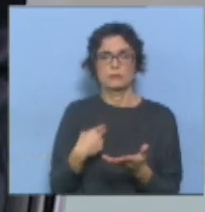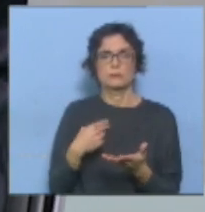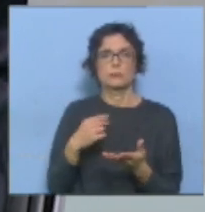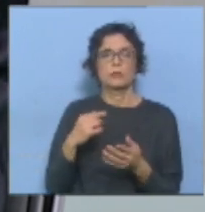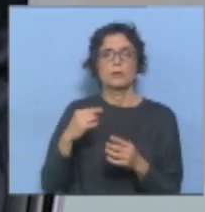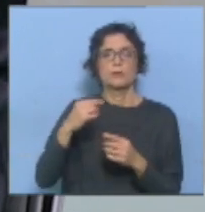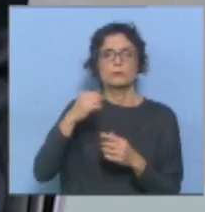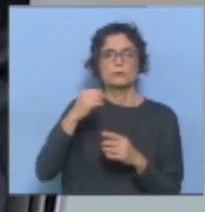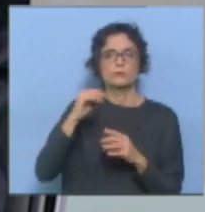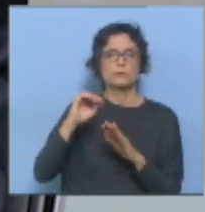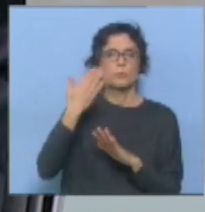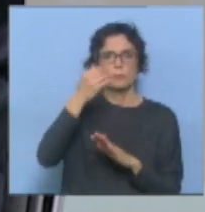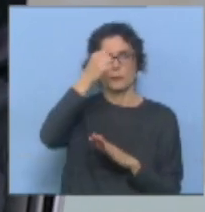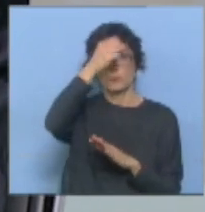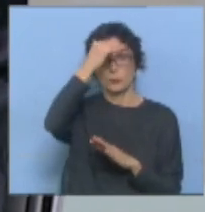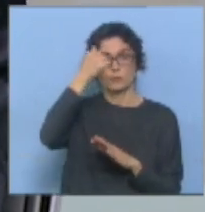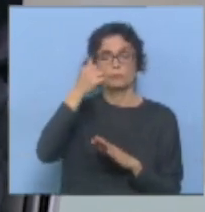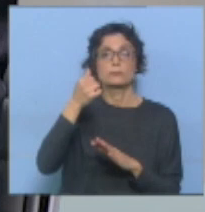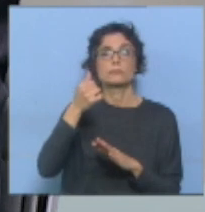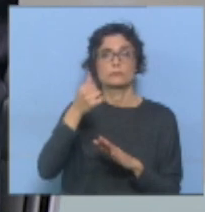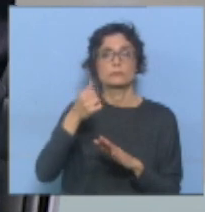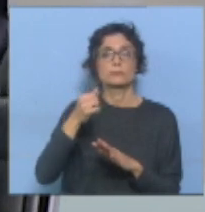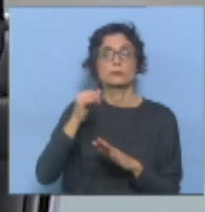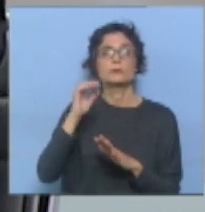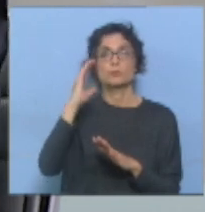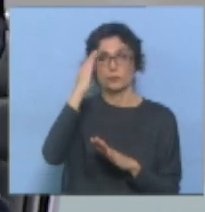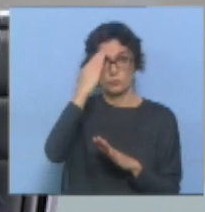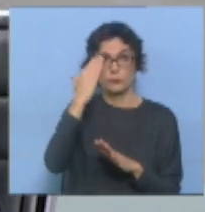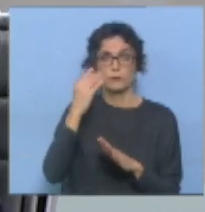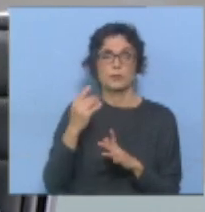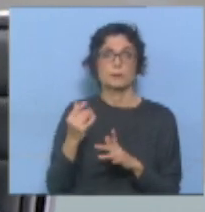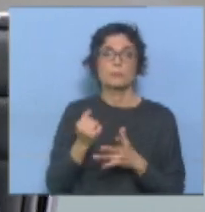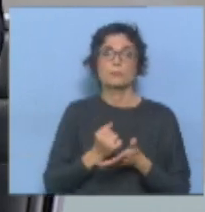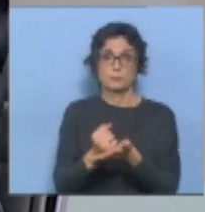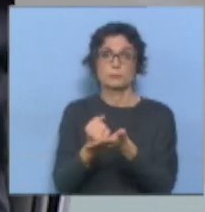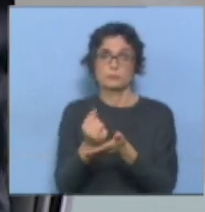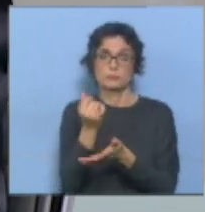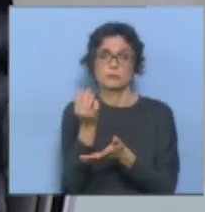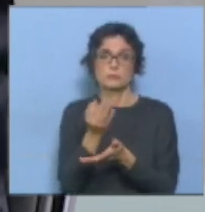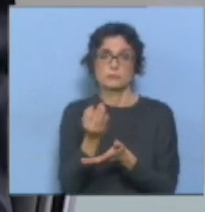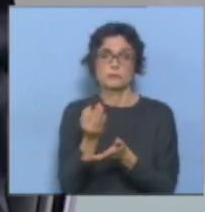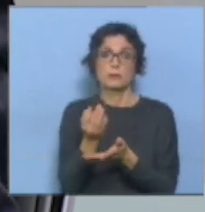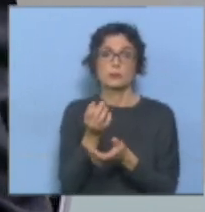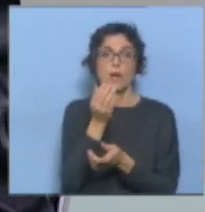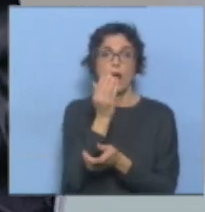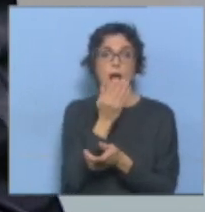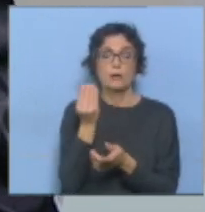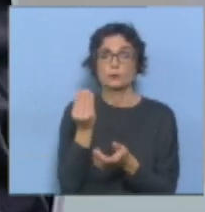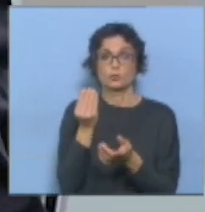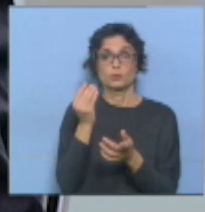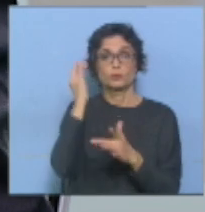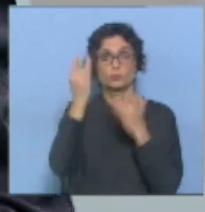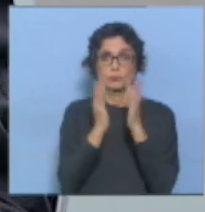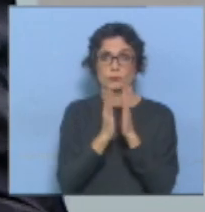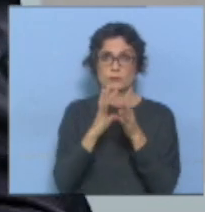fevereiro para as bolsas, para apoiar os estudantes de Teologia. Portanto, só para dizer que não é para reforçar a